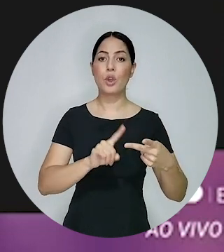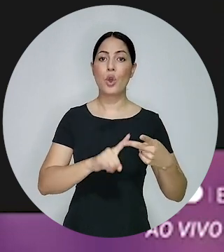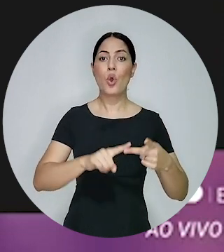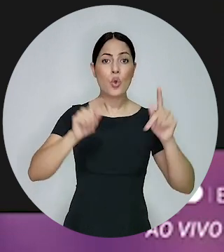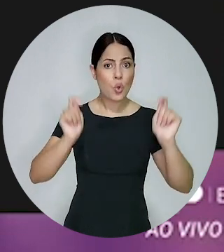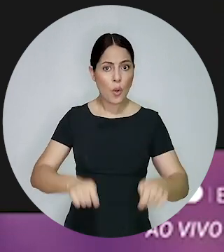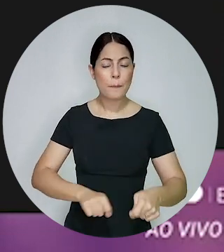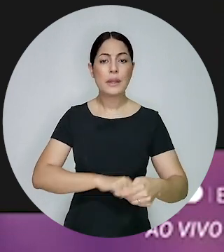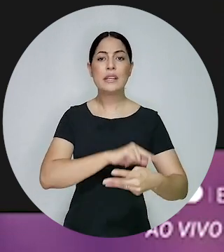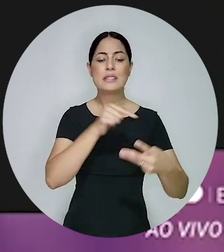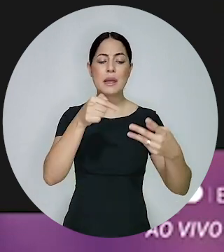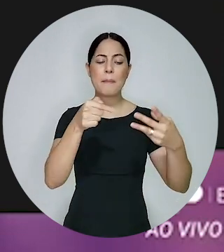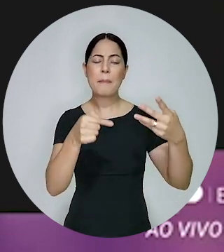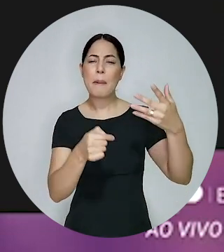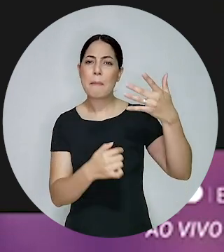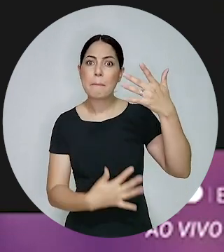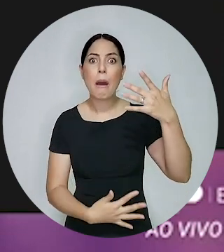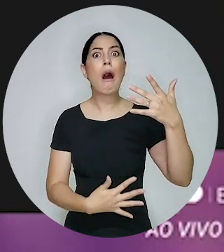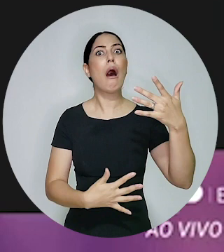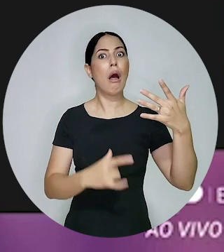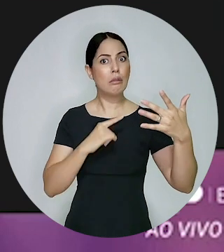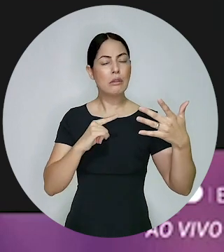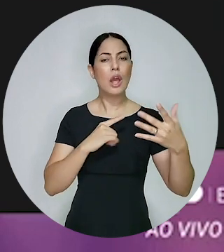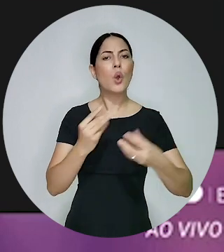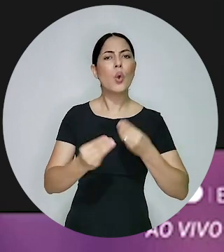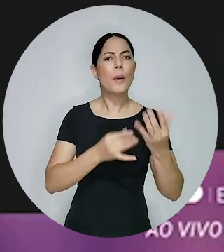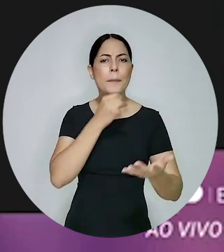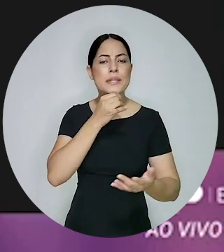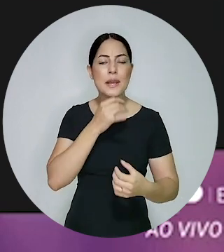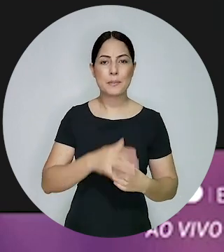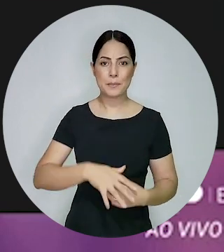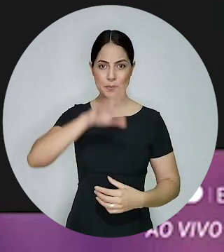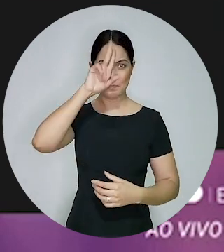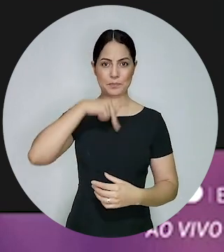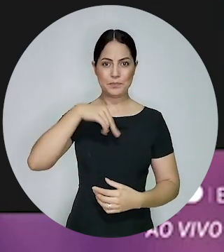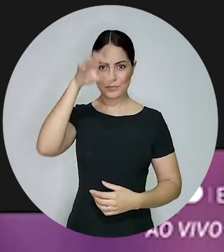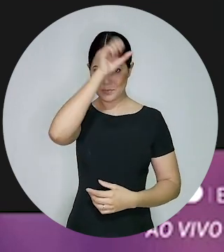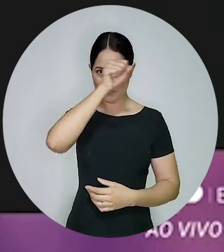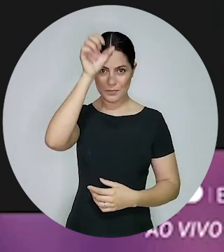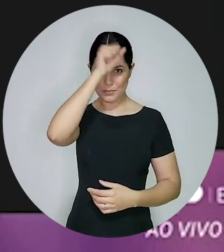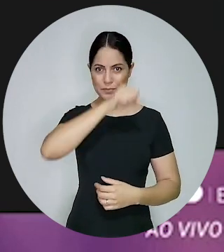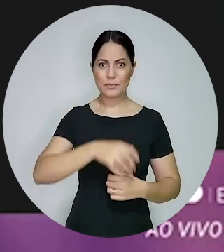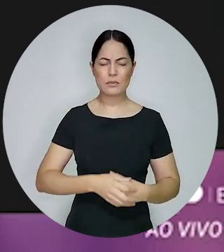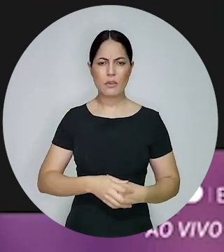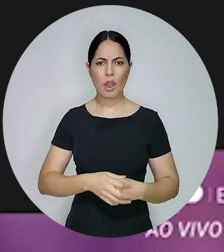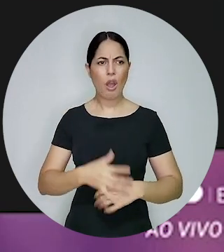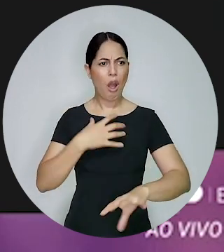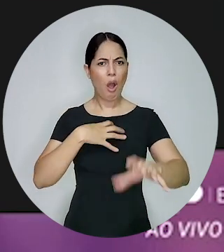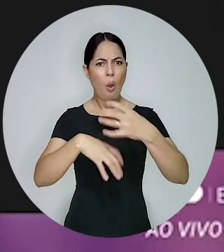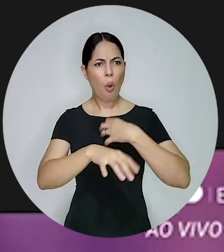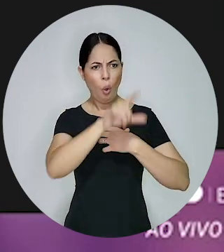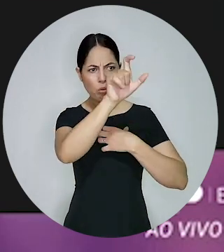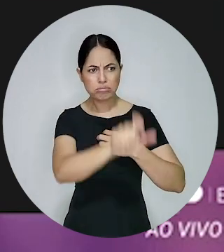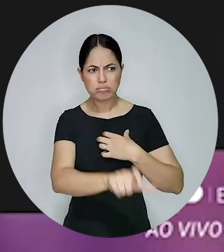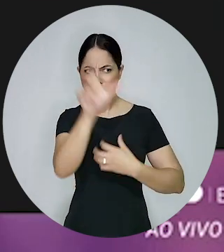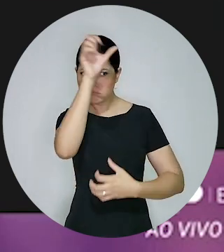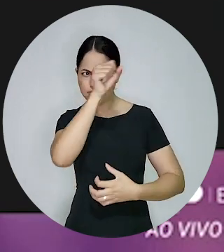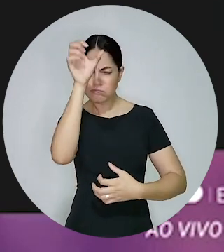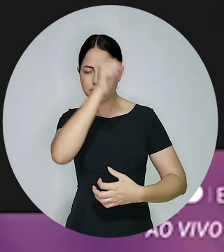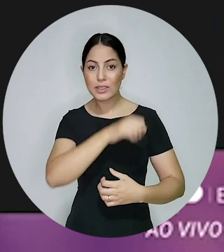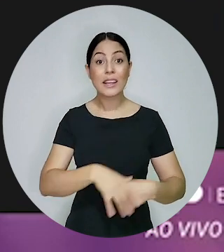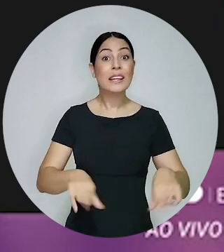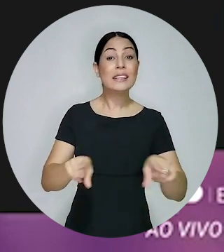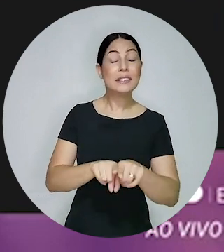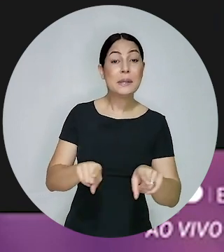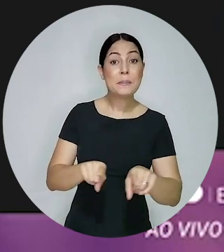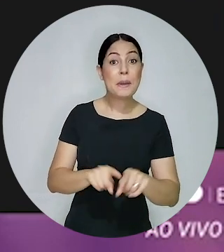que às vezes a gente deixa de lado dentro do ensino jurídico, mas tem outras dimensões também, como aprender sobre si mesmo, aprender